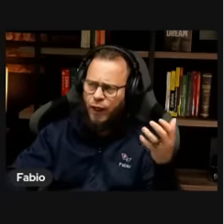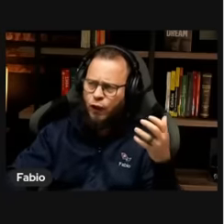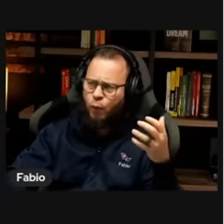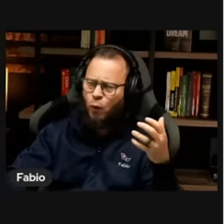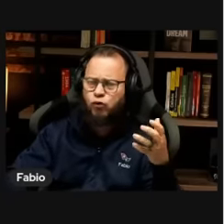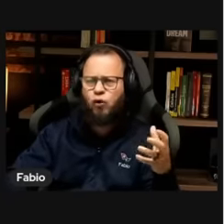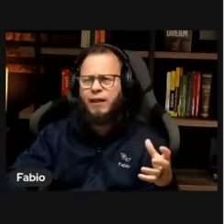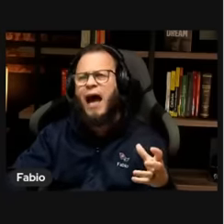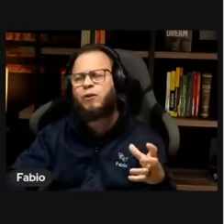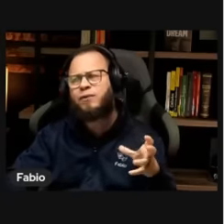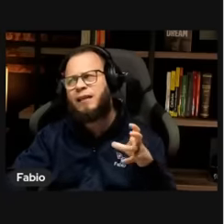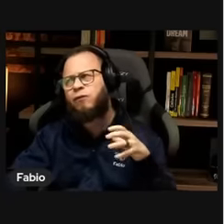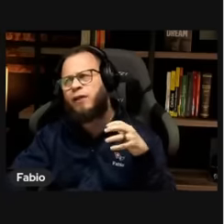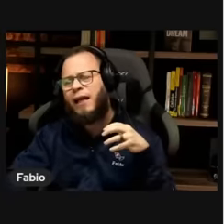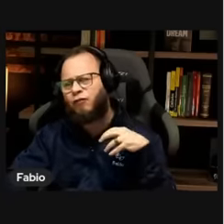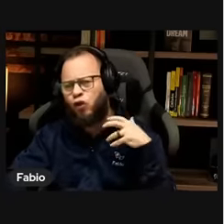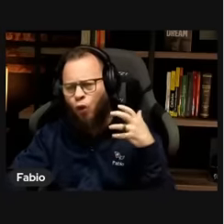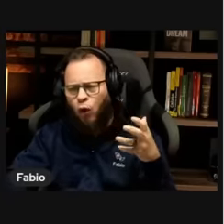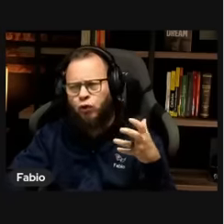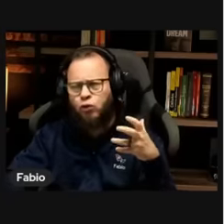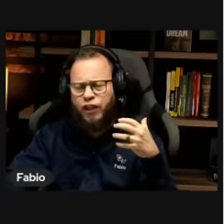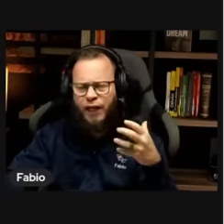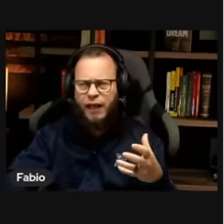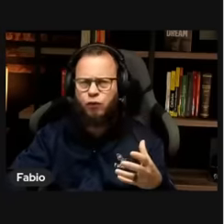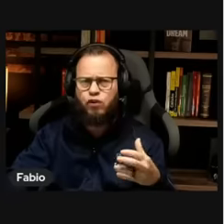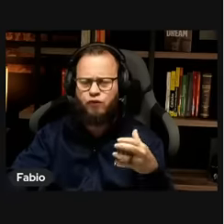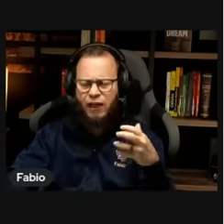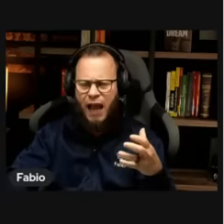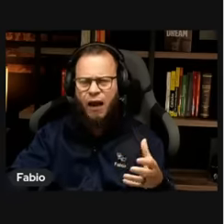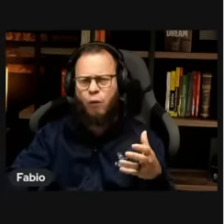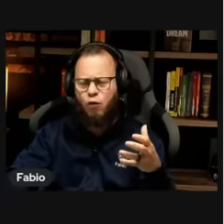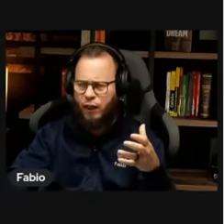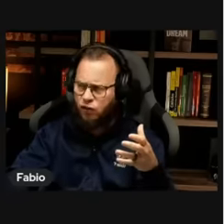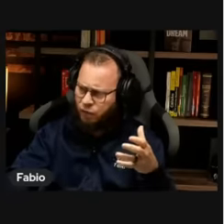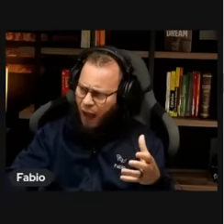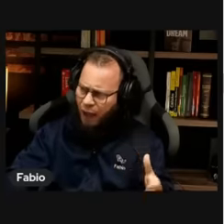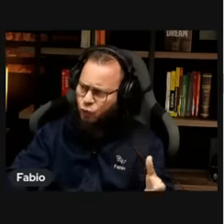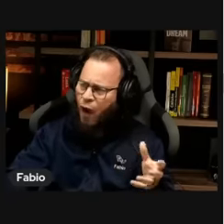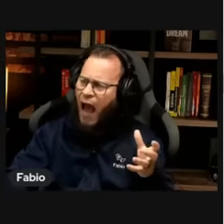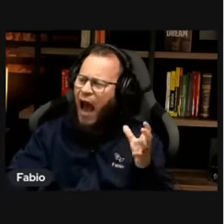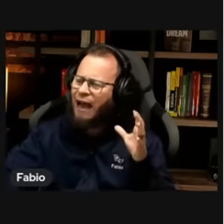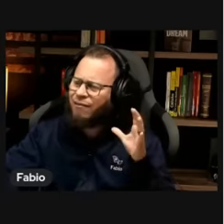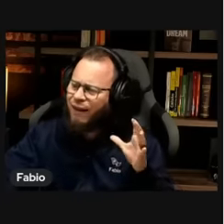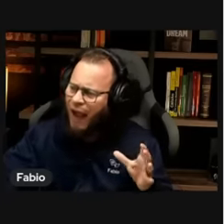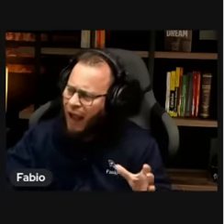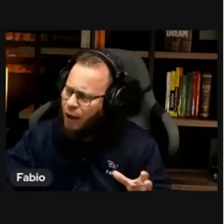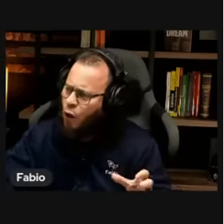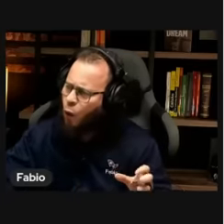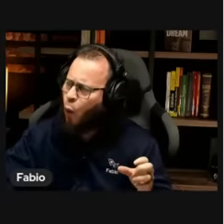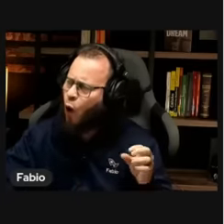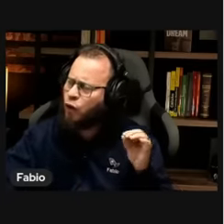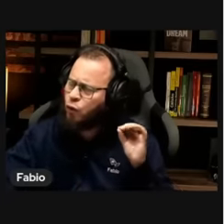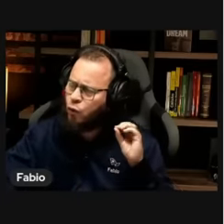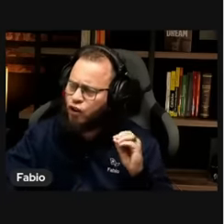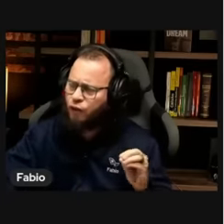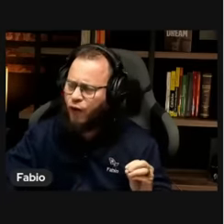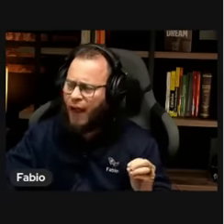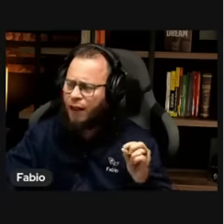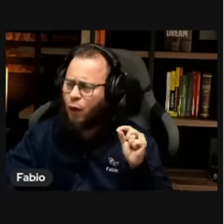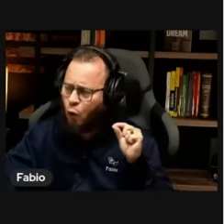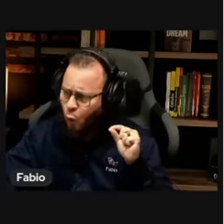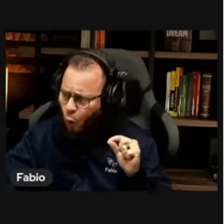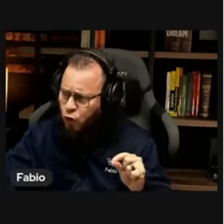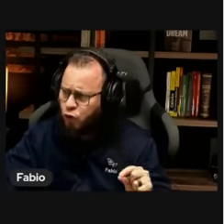candidato e o Bolsonaro terá todo o direito de ficar como candidato até quando